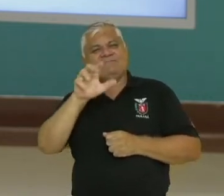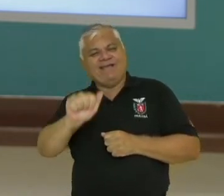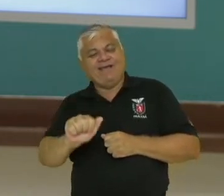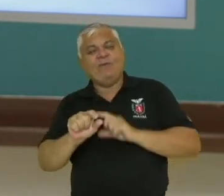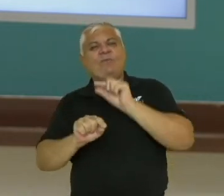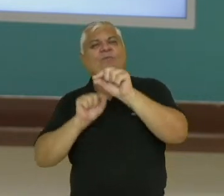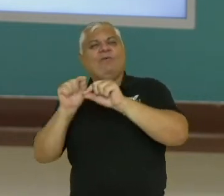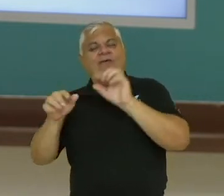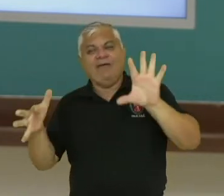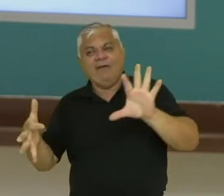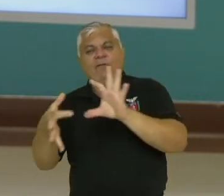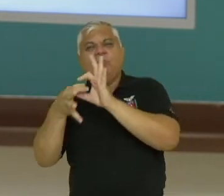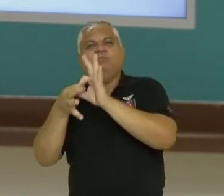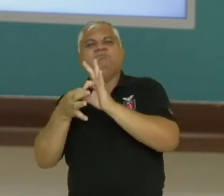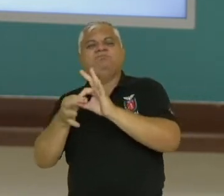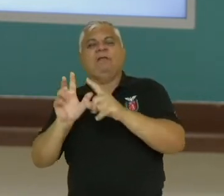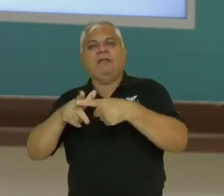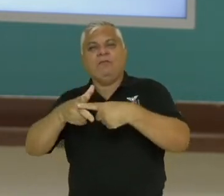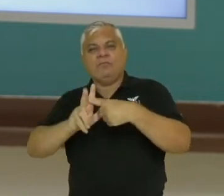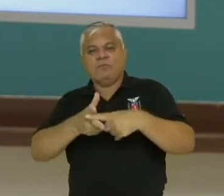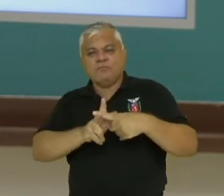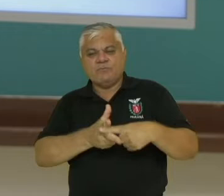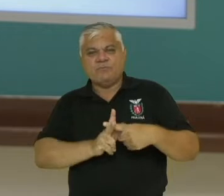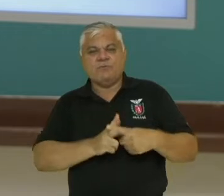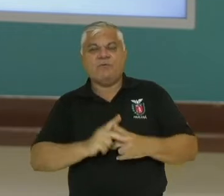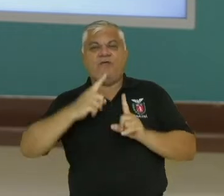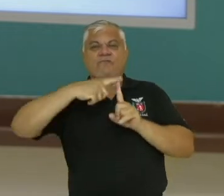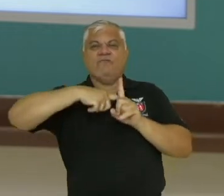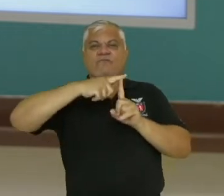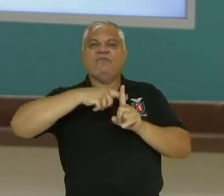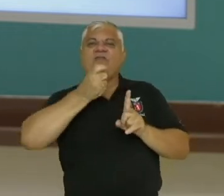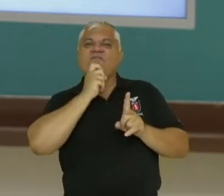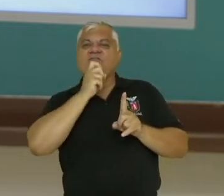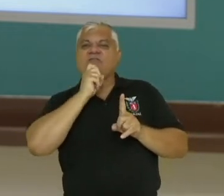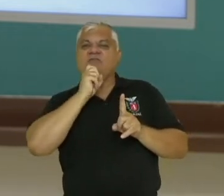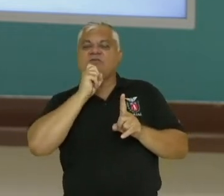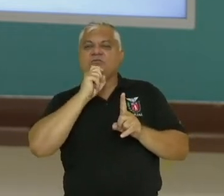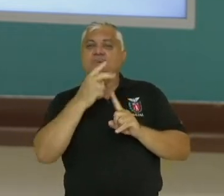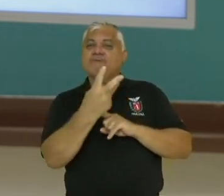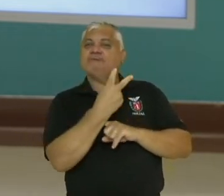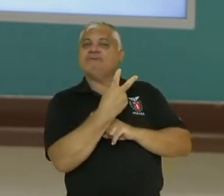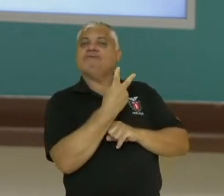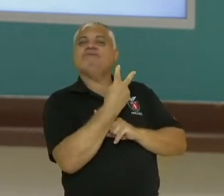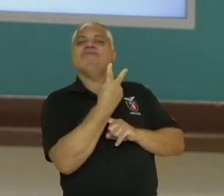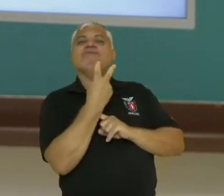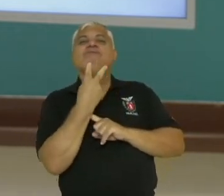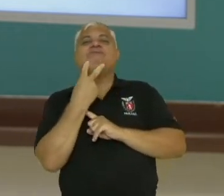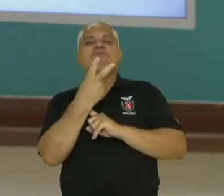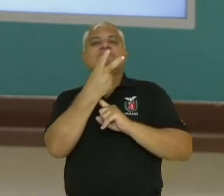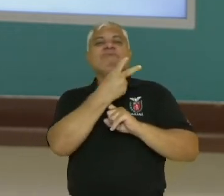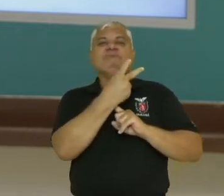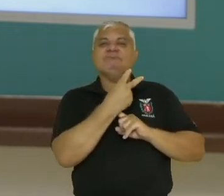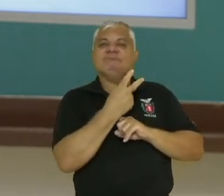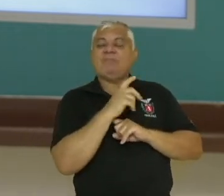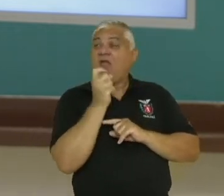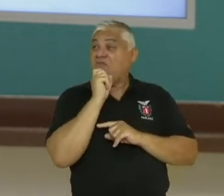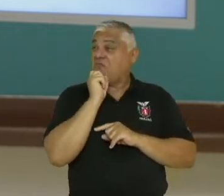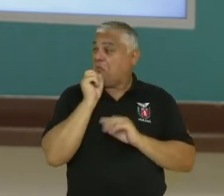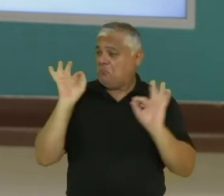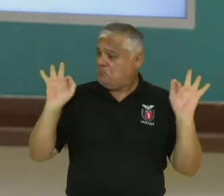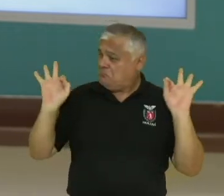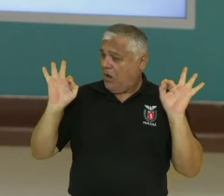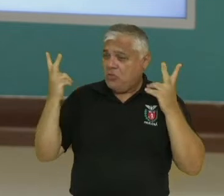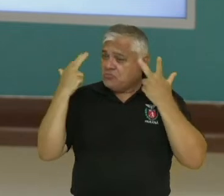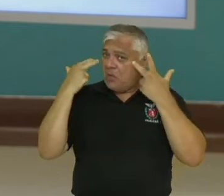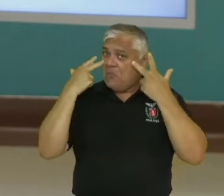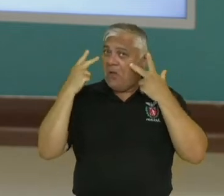ao quê? À manutenção da temperatura corporal, né? Então, como um isolante térmico para